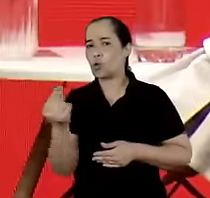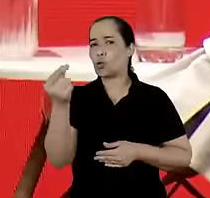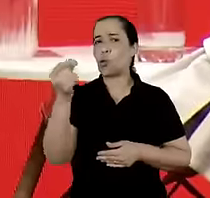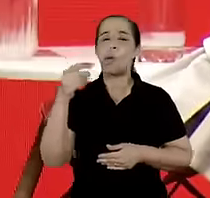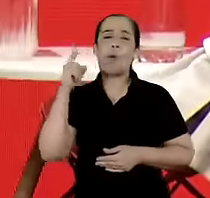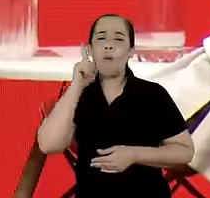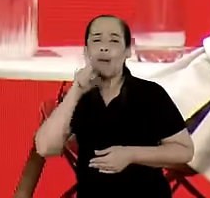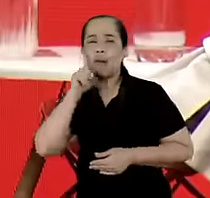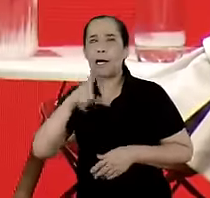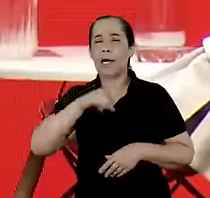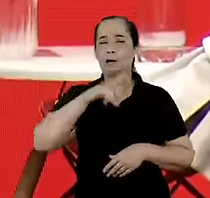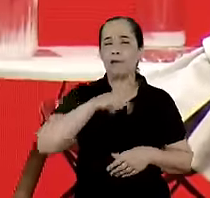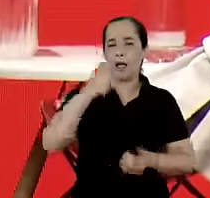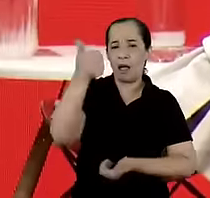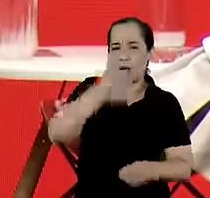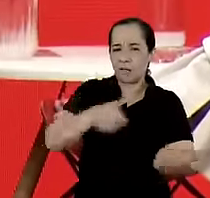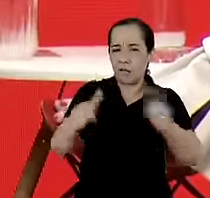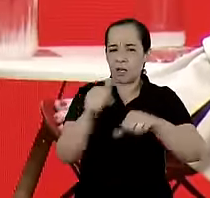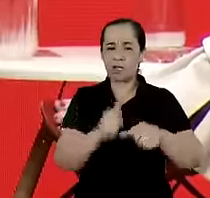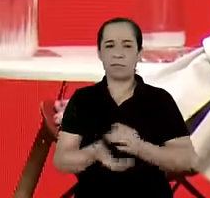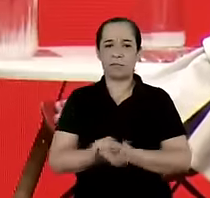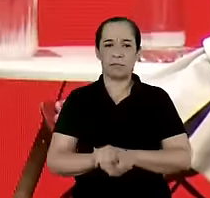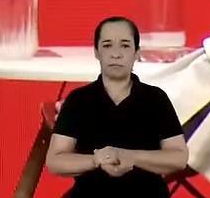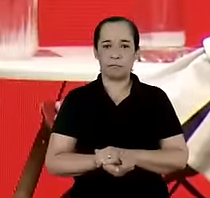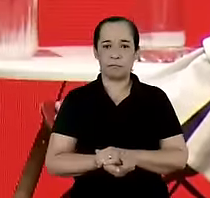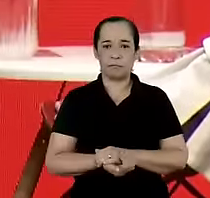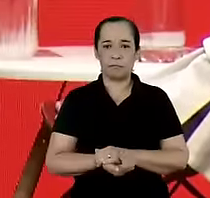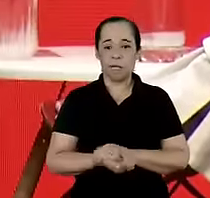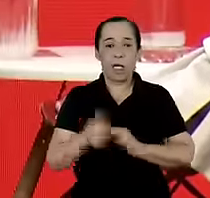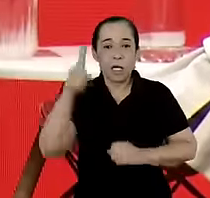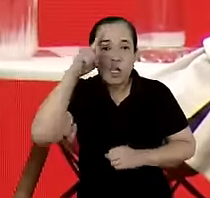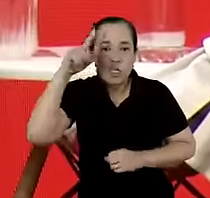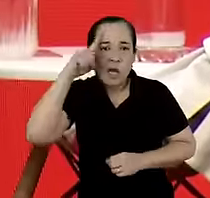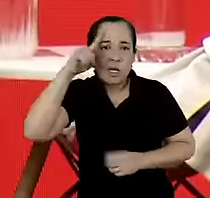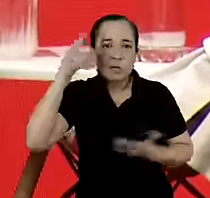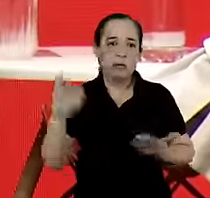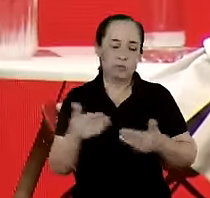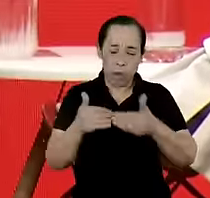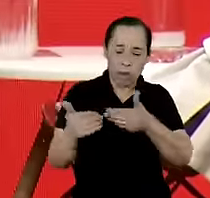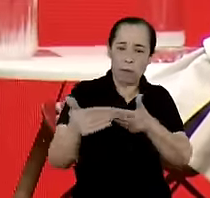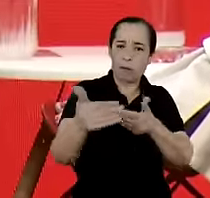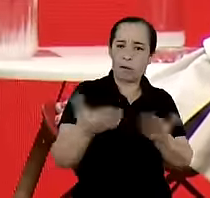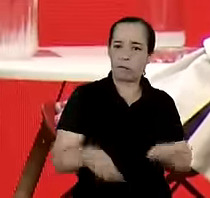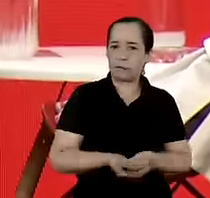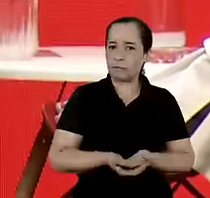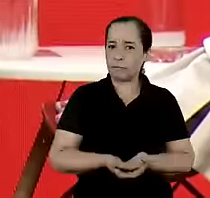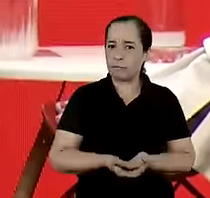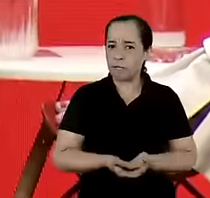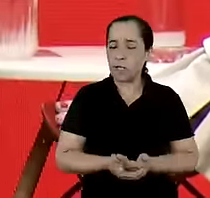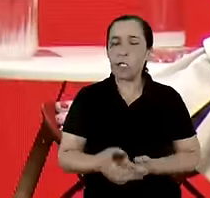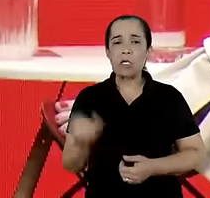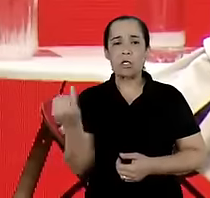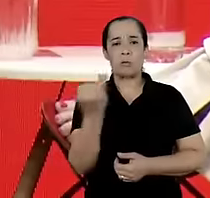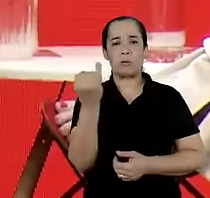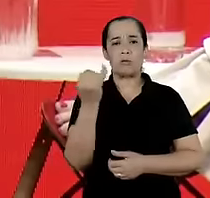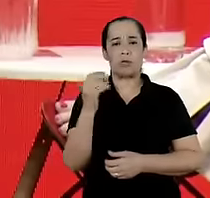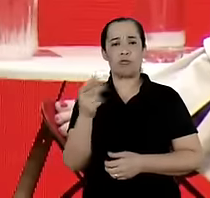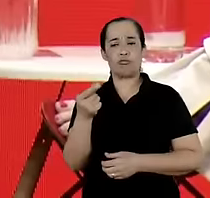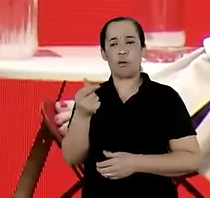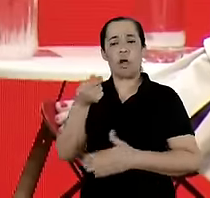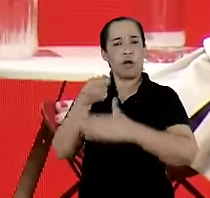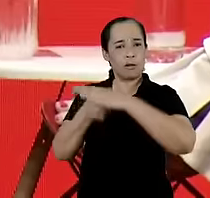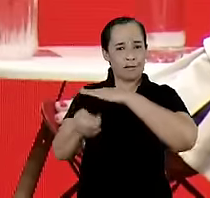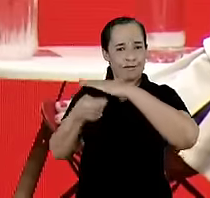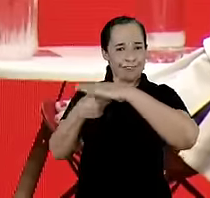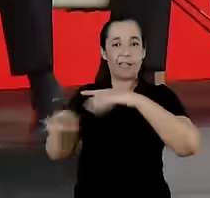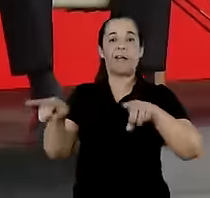cenário base via câmbio né e eu acho que uma coisa muito importante para investimento também a gente se lembra né de novo